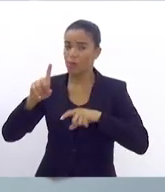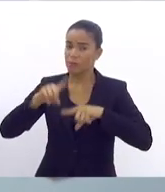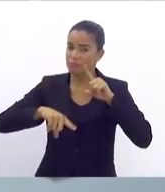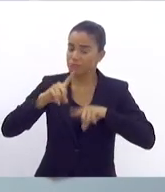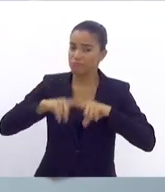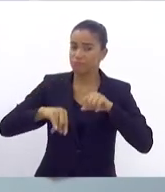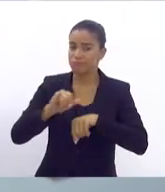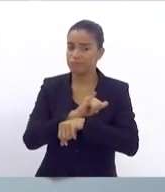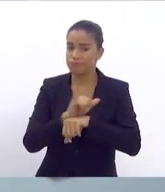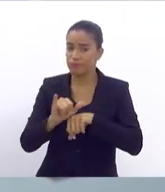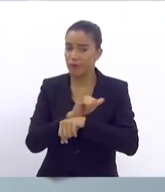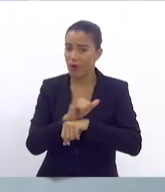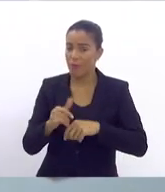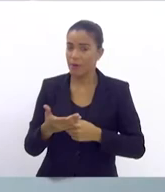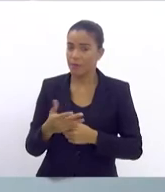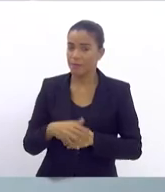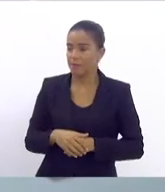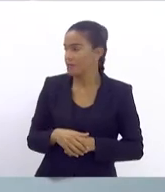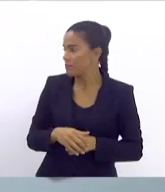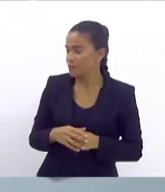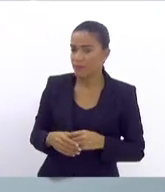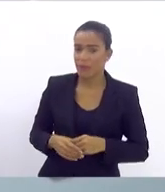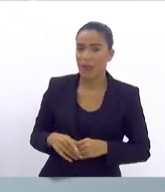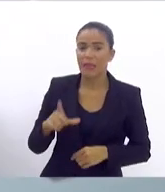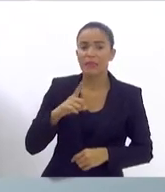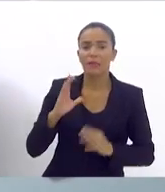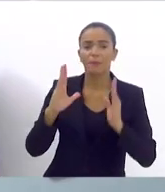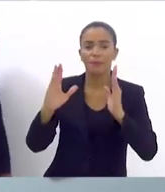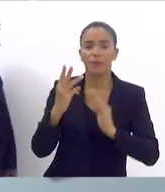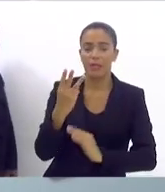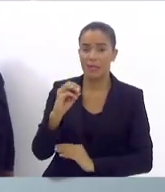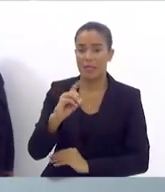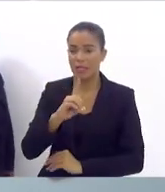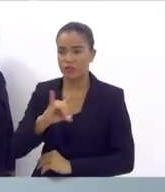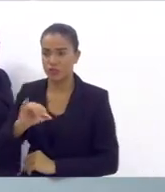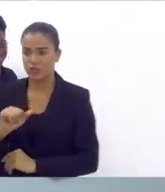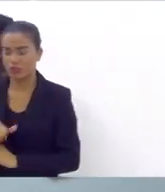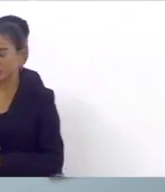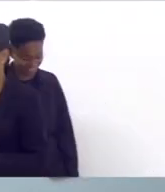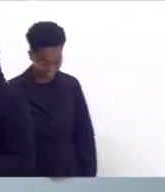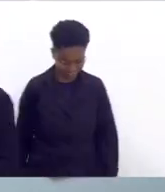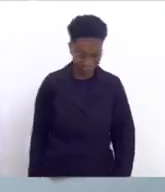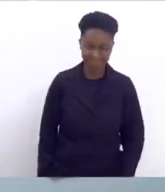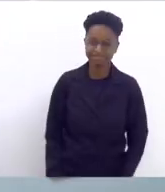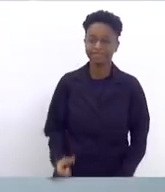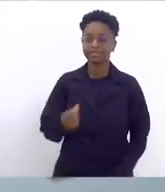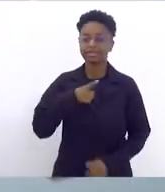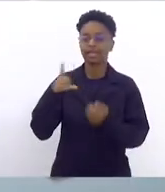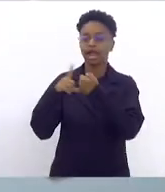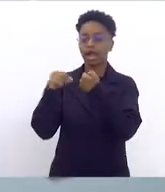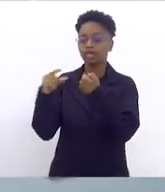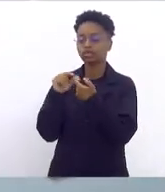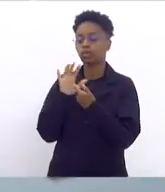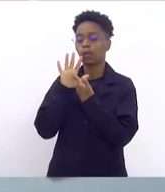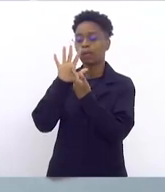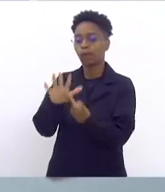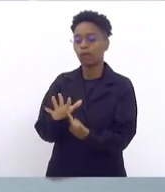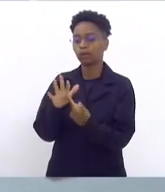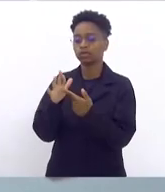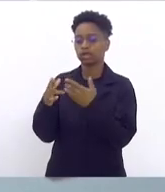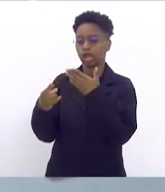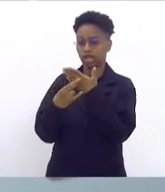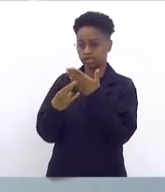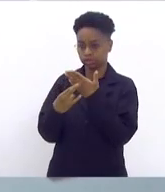mérito. E que ele tem 30 dias, consoante o artigo X do